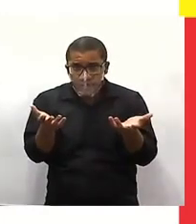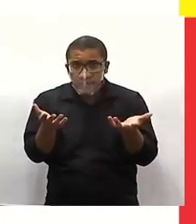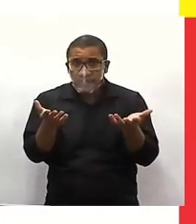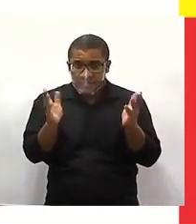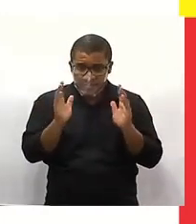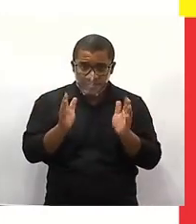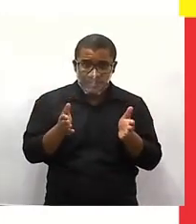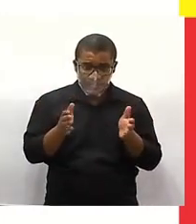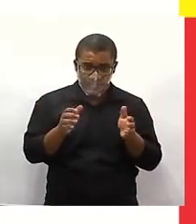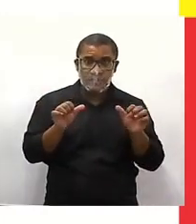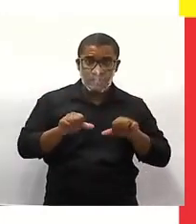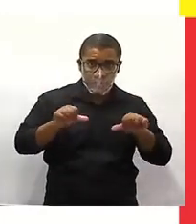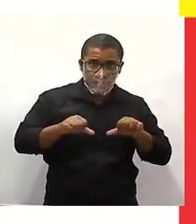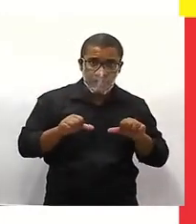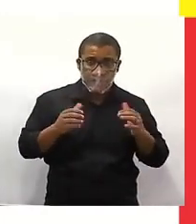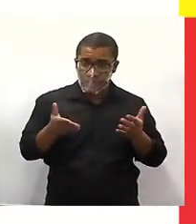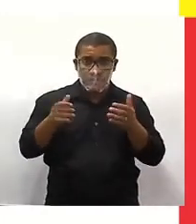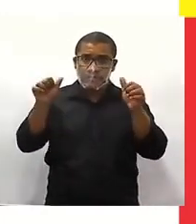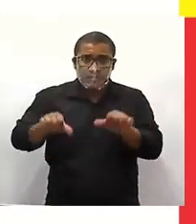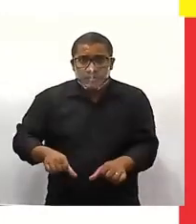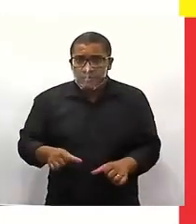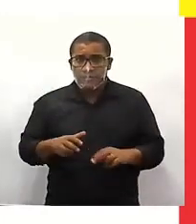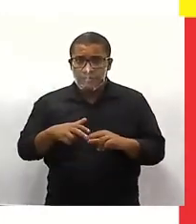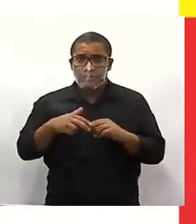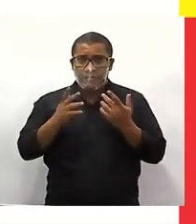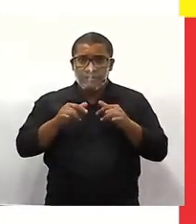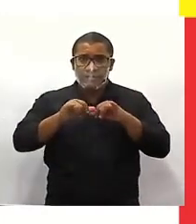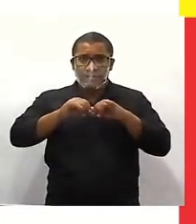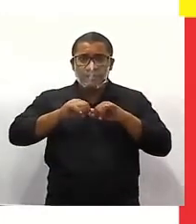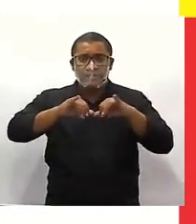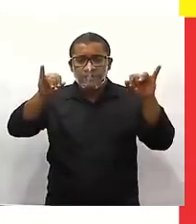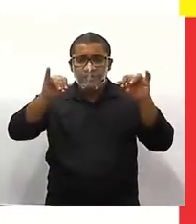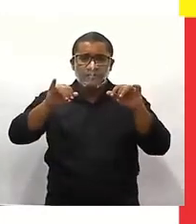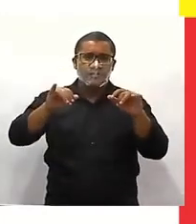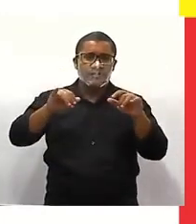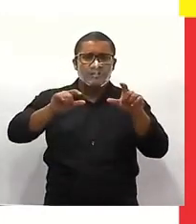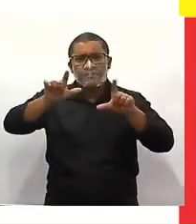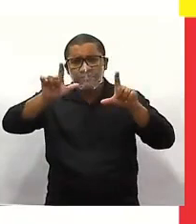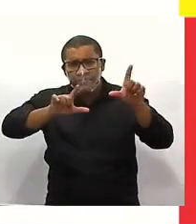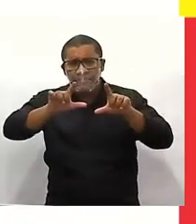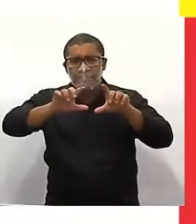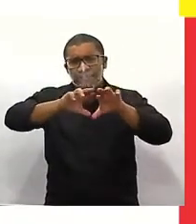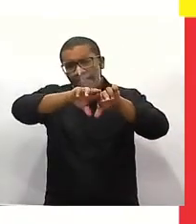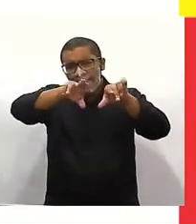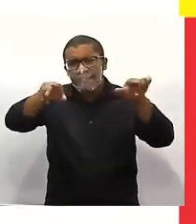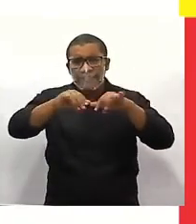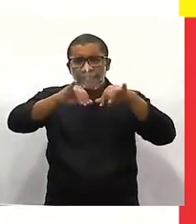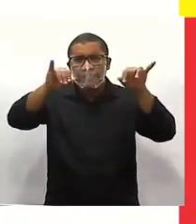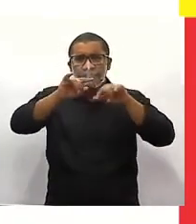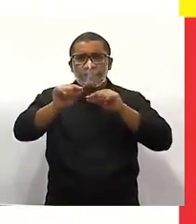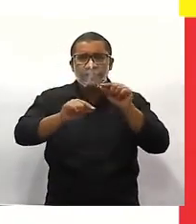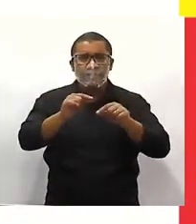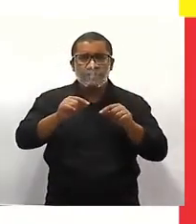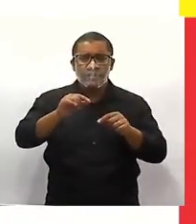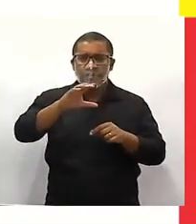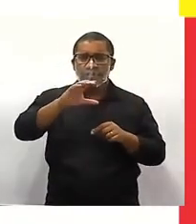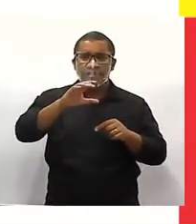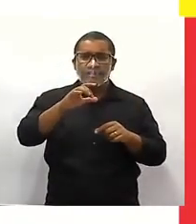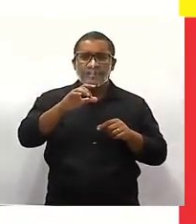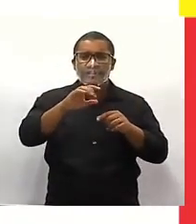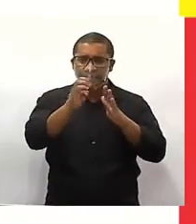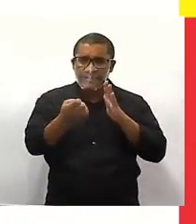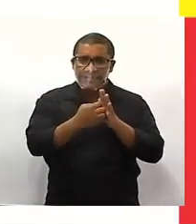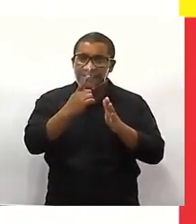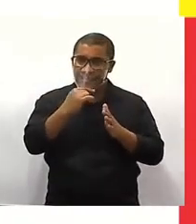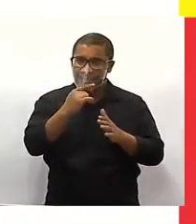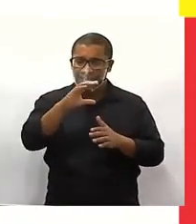Então, você está vendo aí que está saindo no noticiário, na rádio, na televisão, que a Compesa ela vai fazer aí um